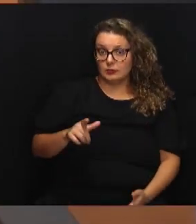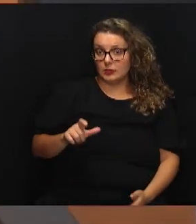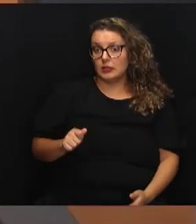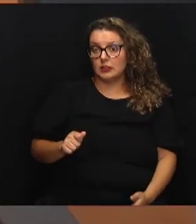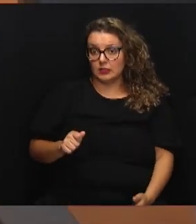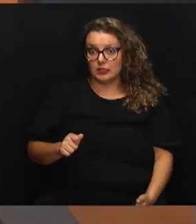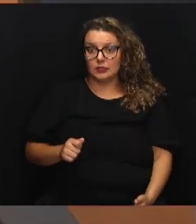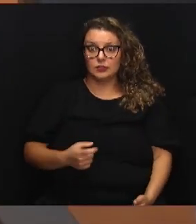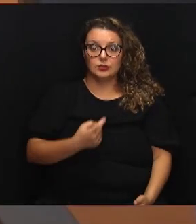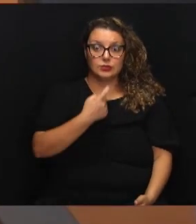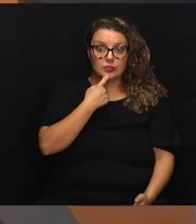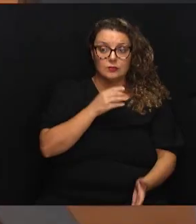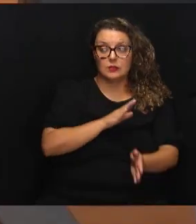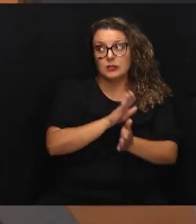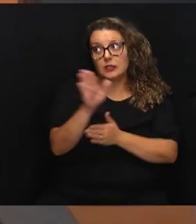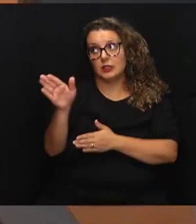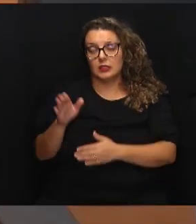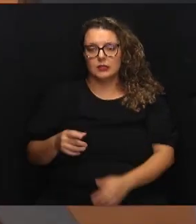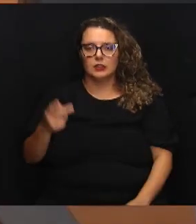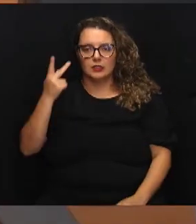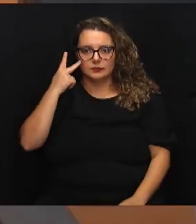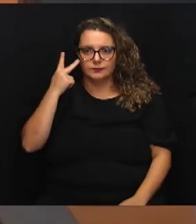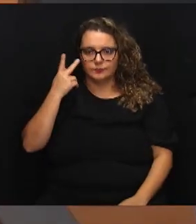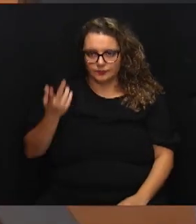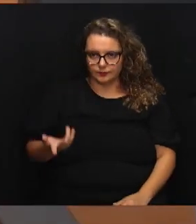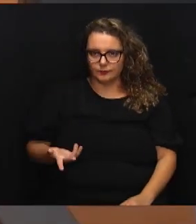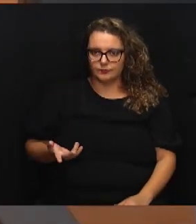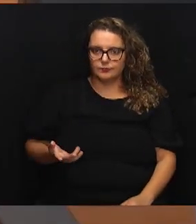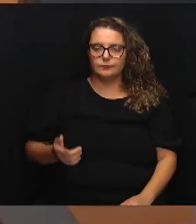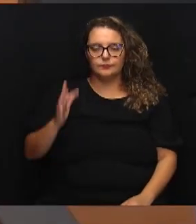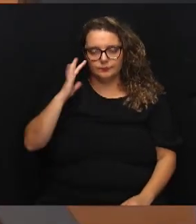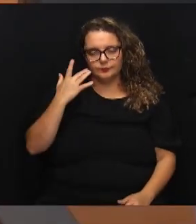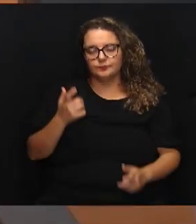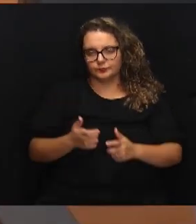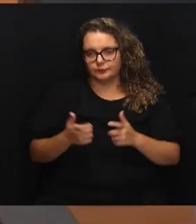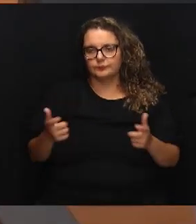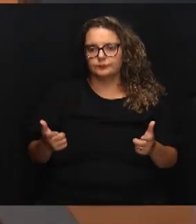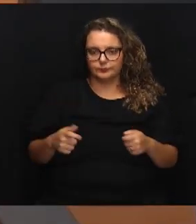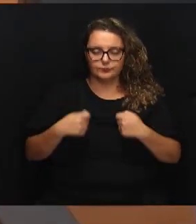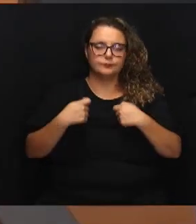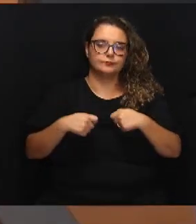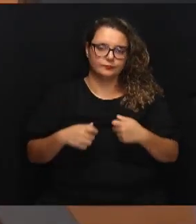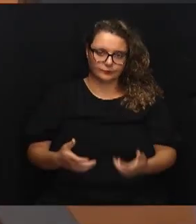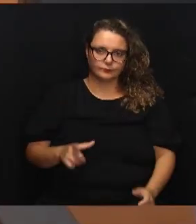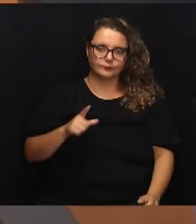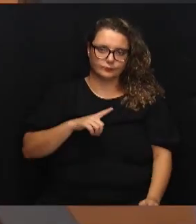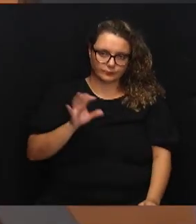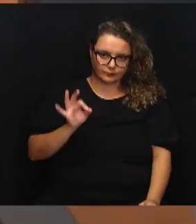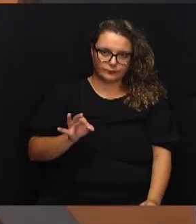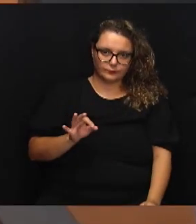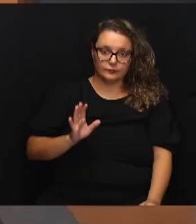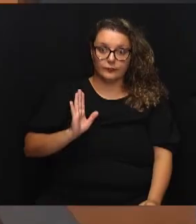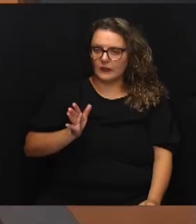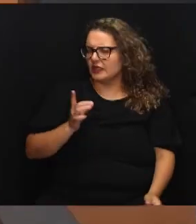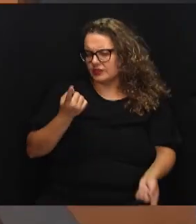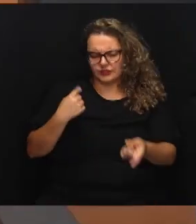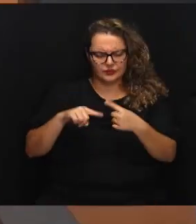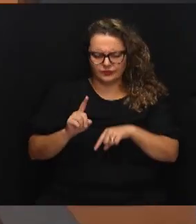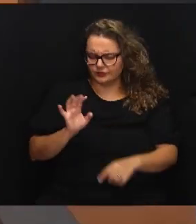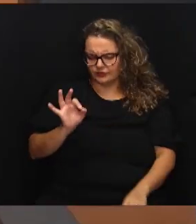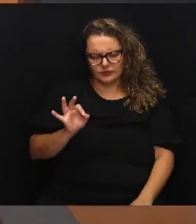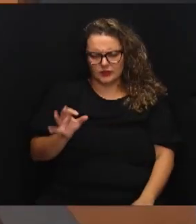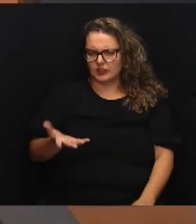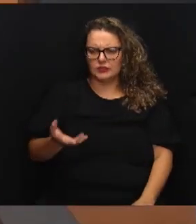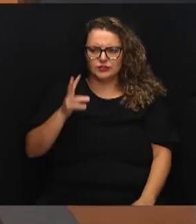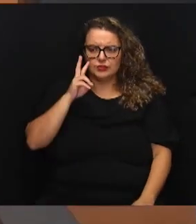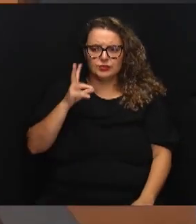Campinas até São Paulo. Acho que era uma grande necessidade, tenho certeza que isso já é um sucesso. A gente vê,